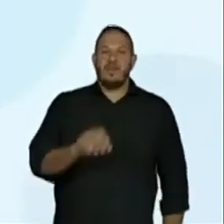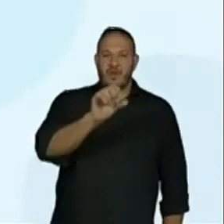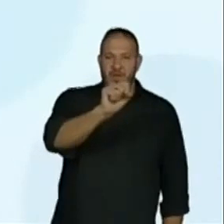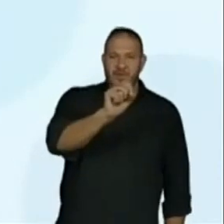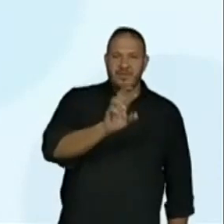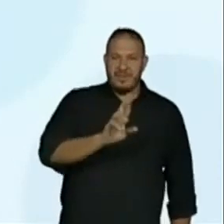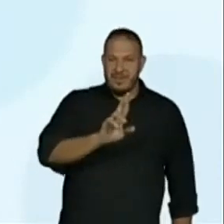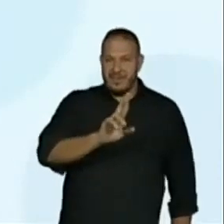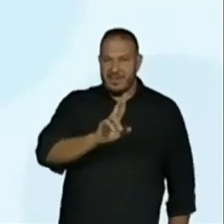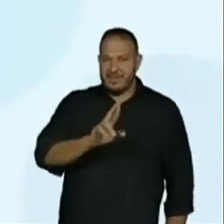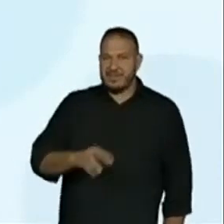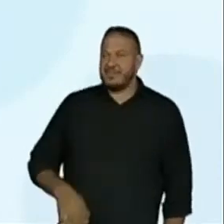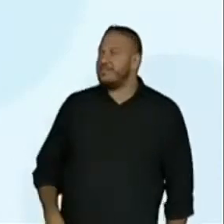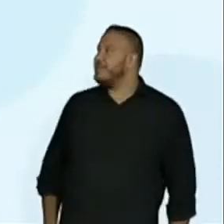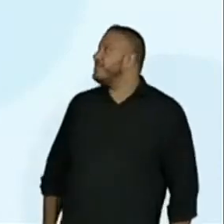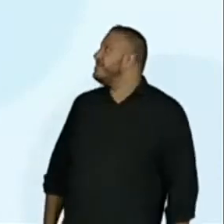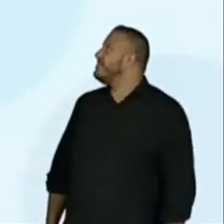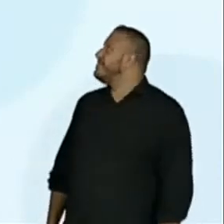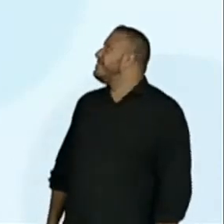R$ 8